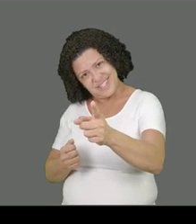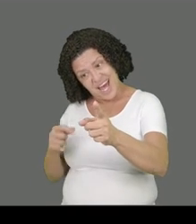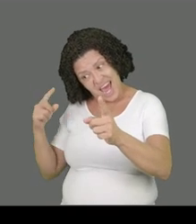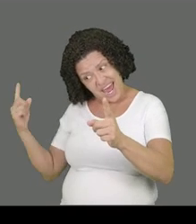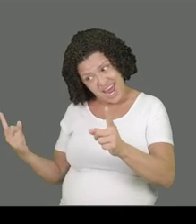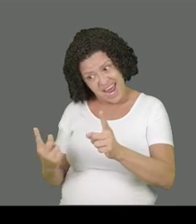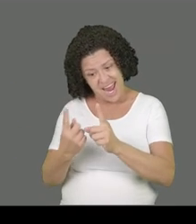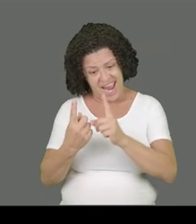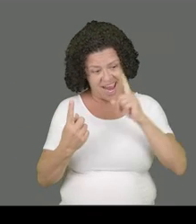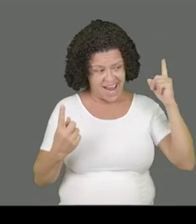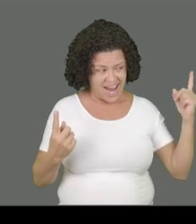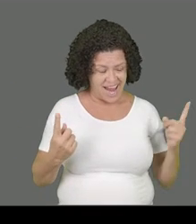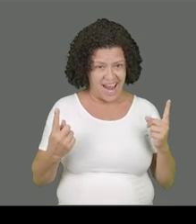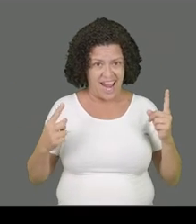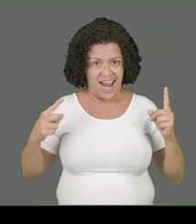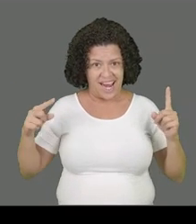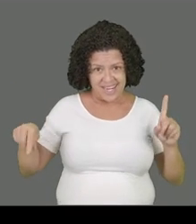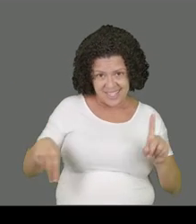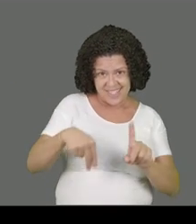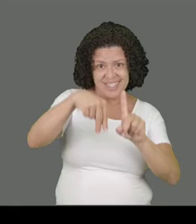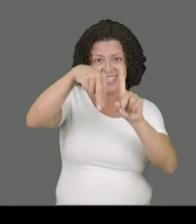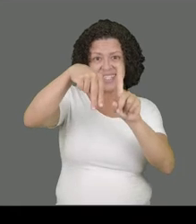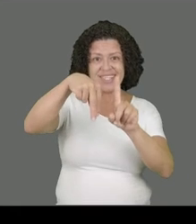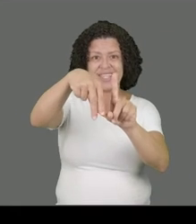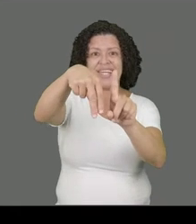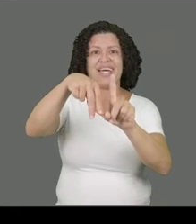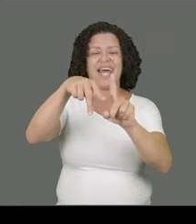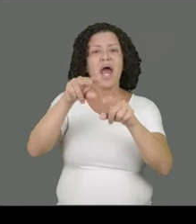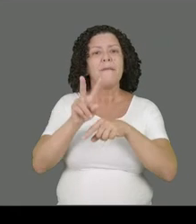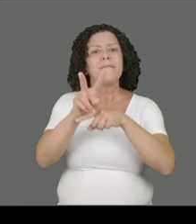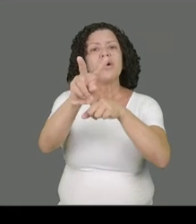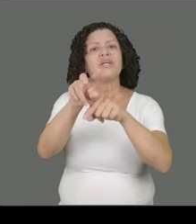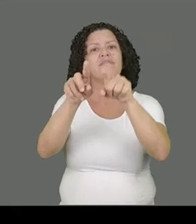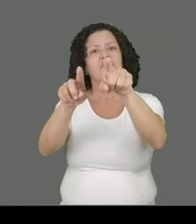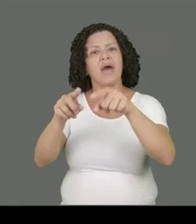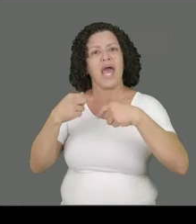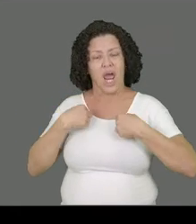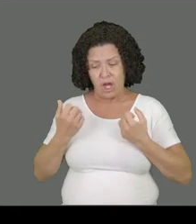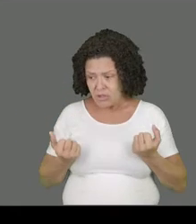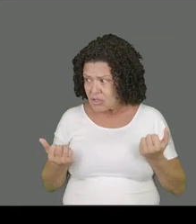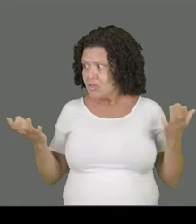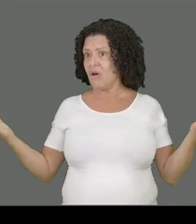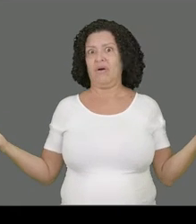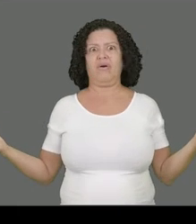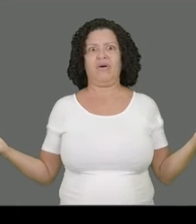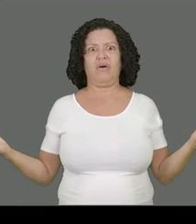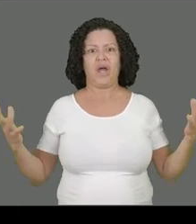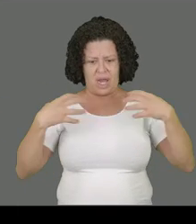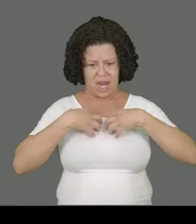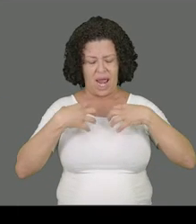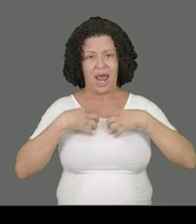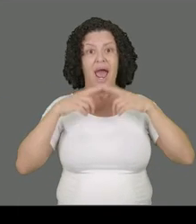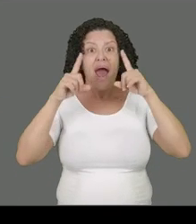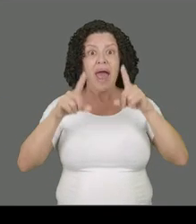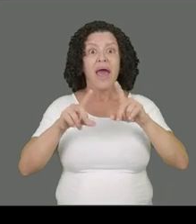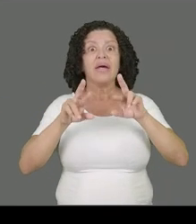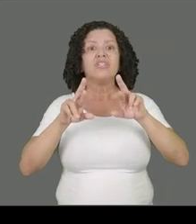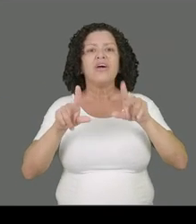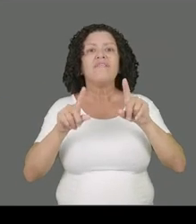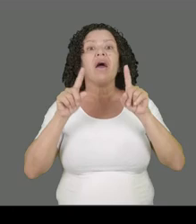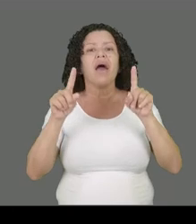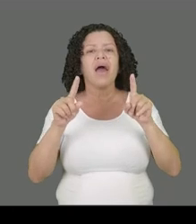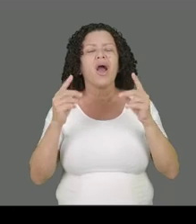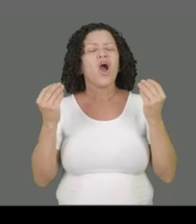lado. Nós vamos lhes dar a força necessária, desde que vocês queiram empregar essa força.